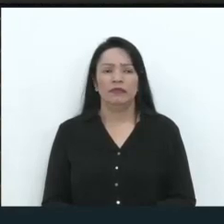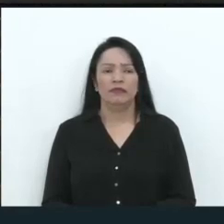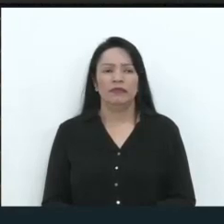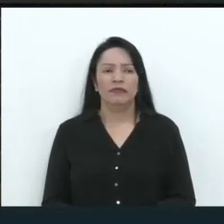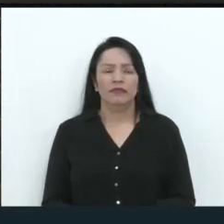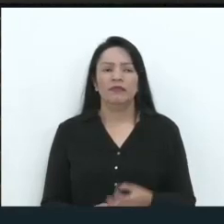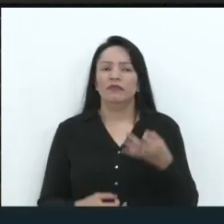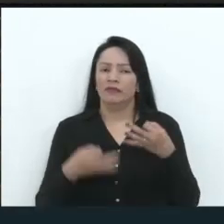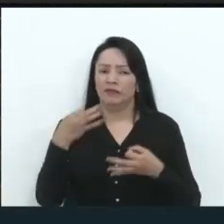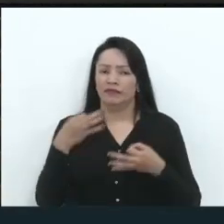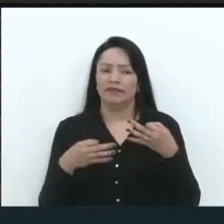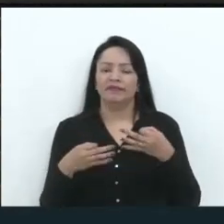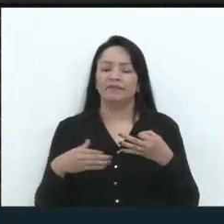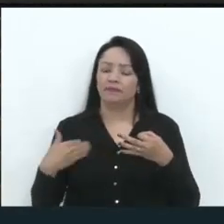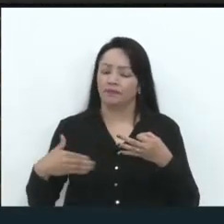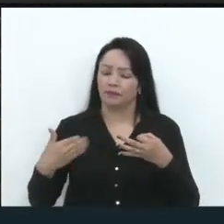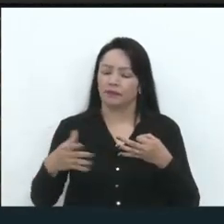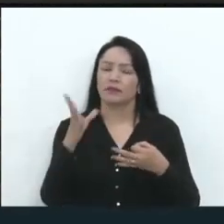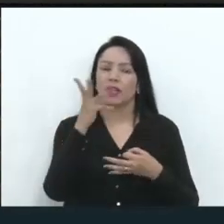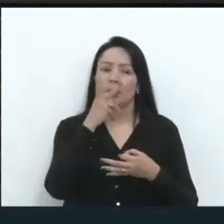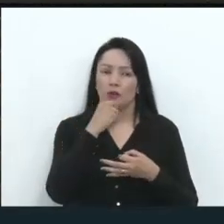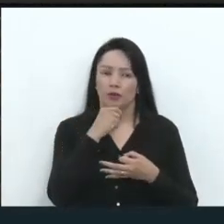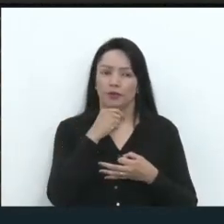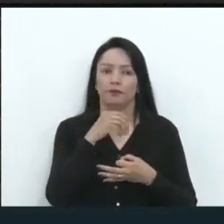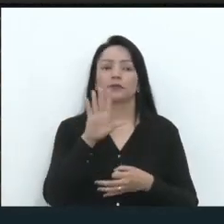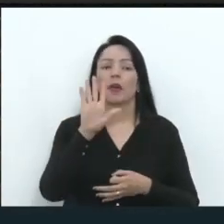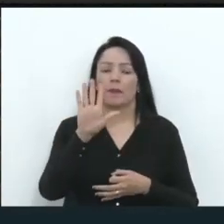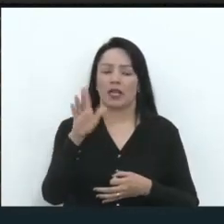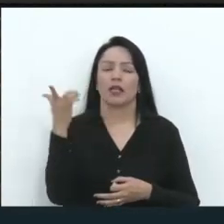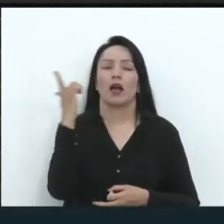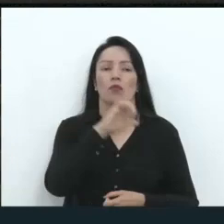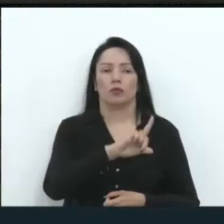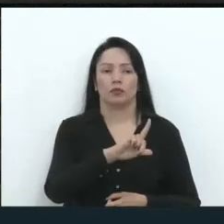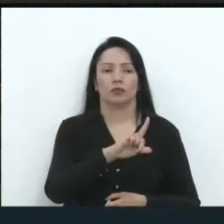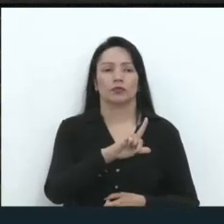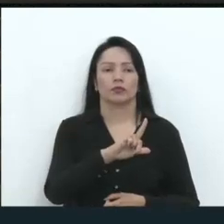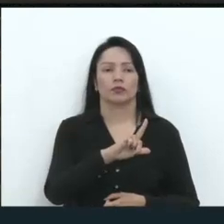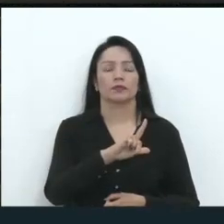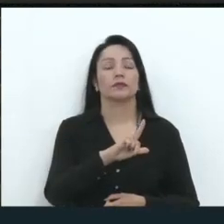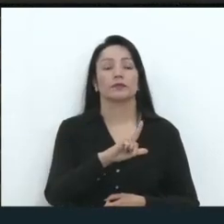justiça tardou, né, mas chegou, né, espero que